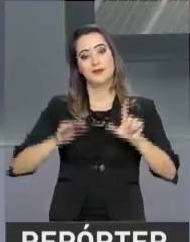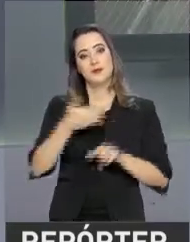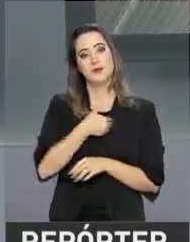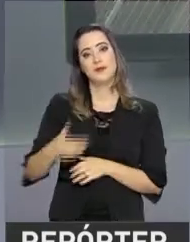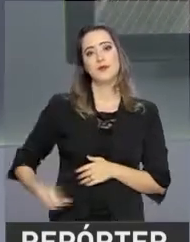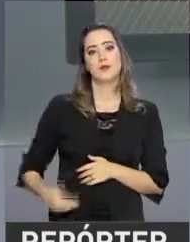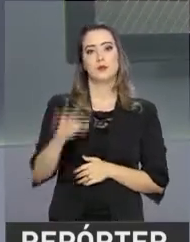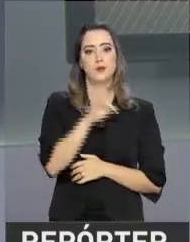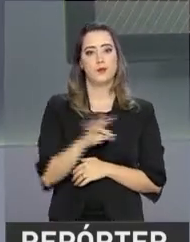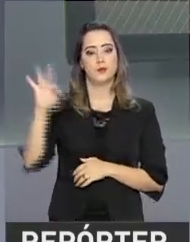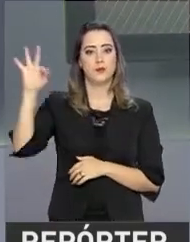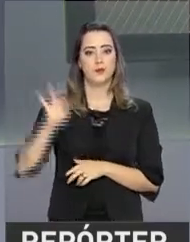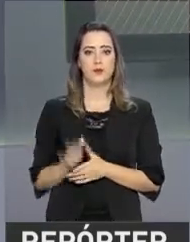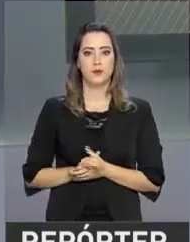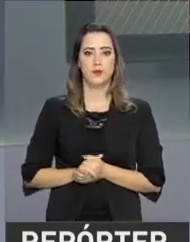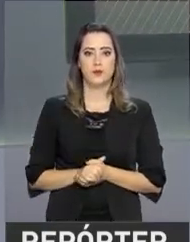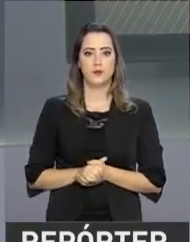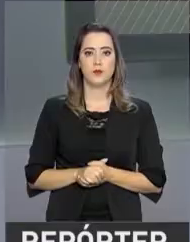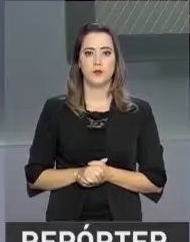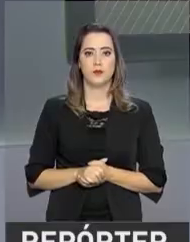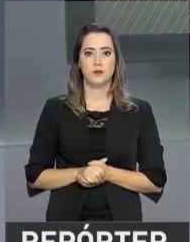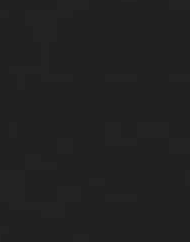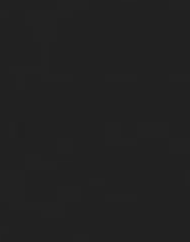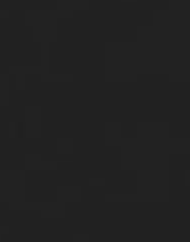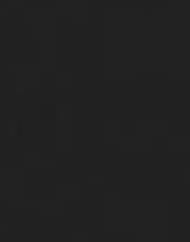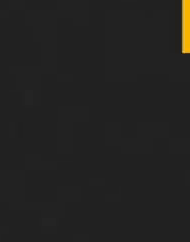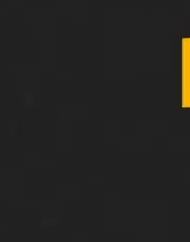na nbr a tv do governo federal